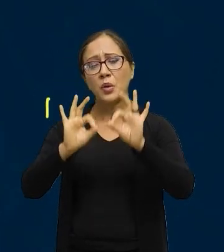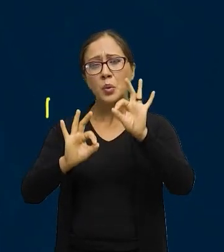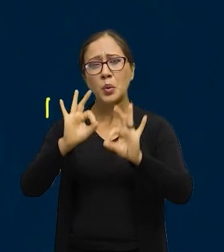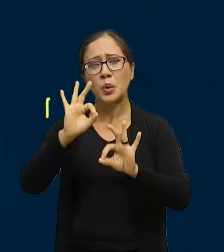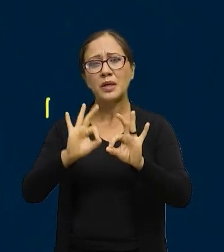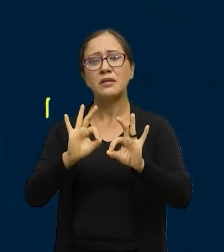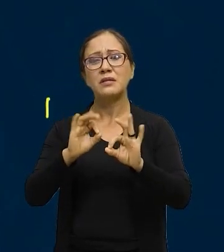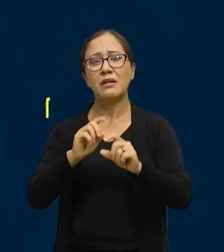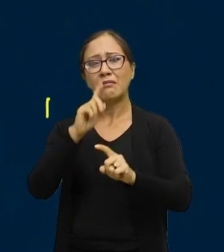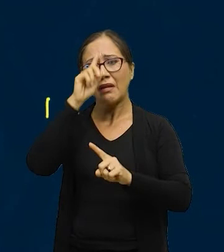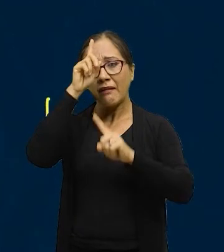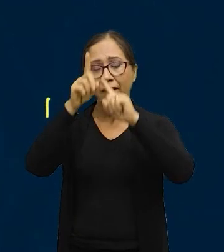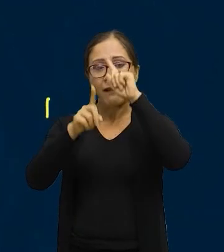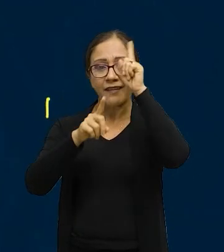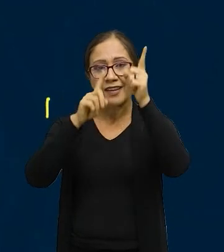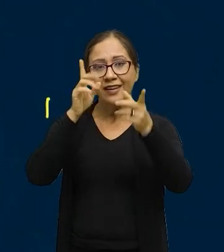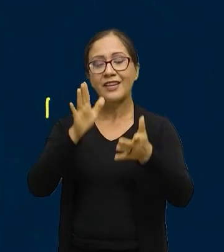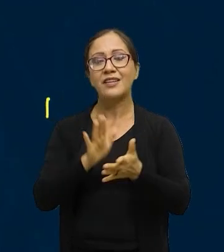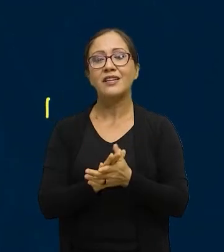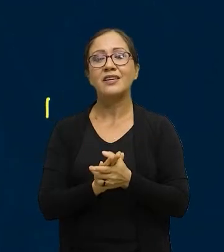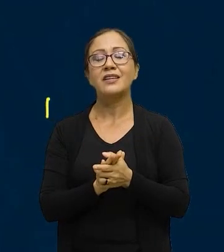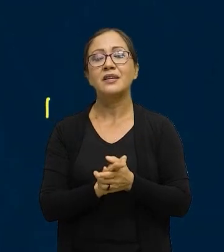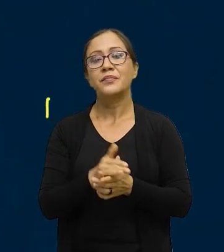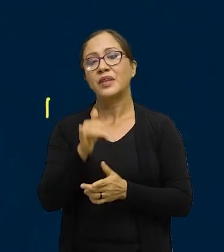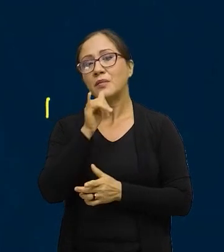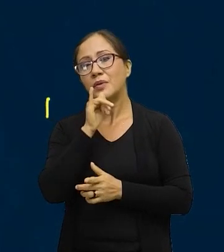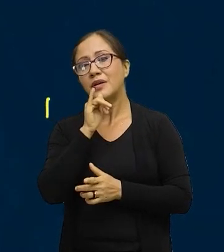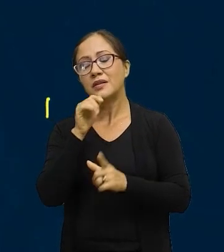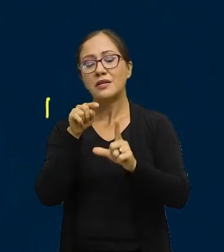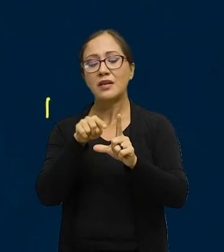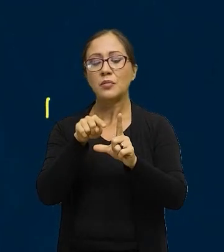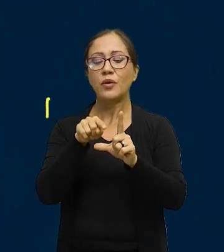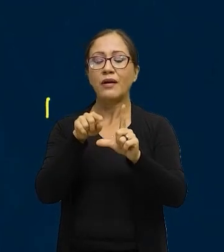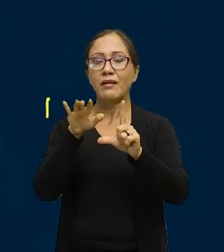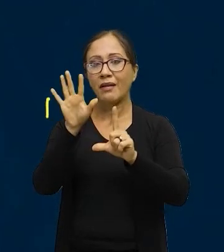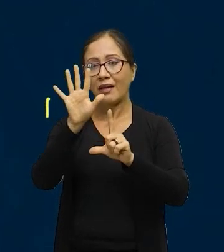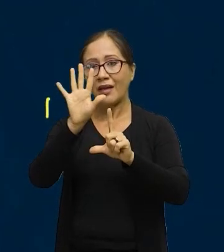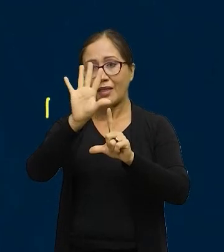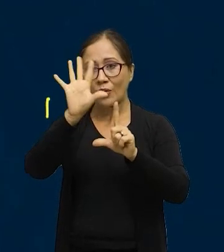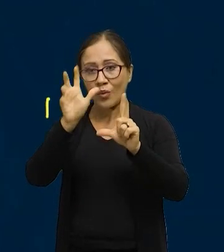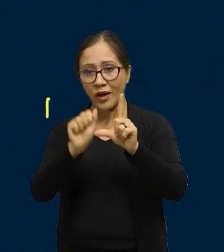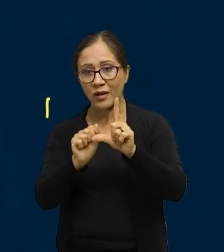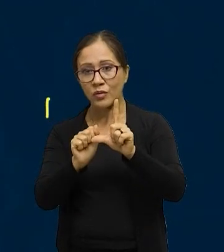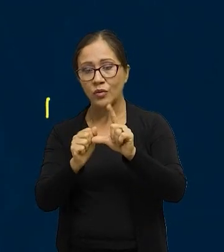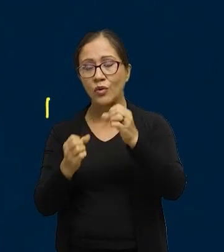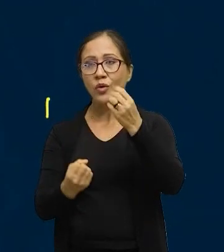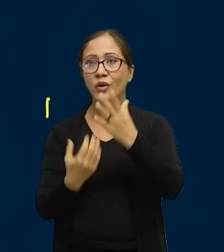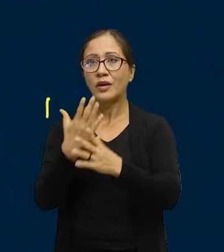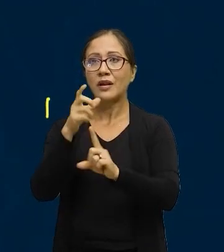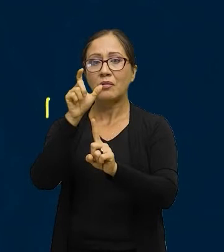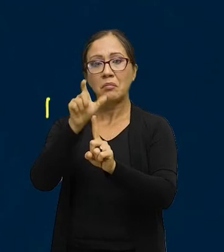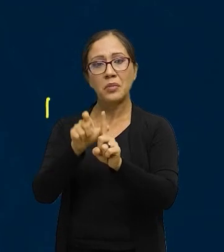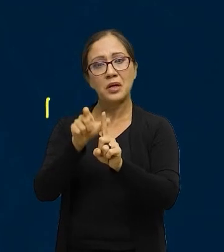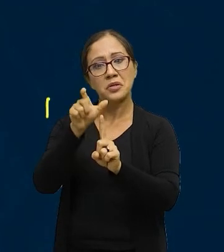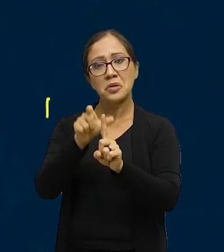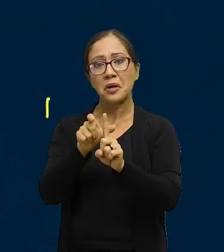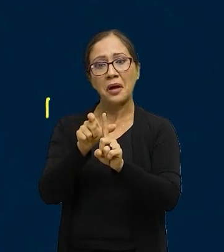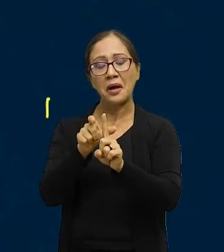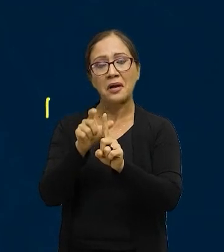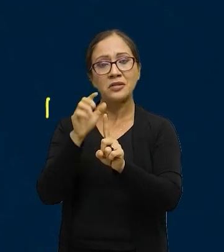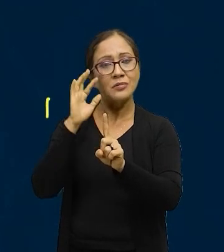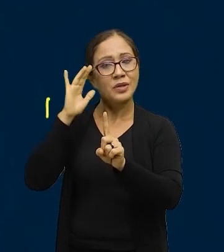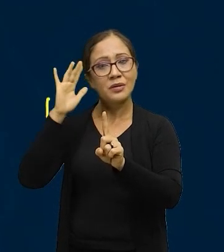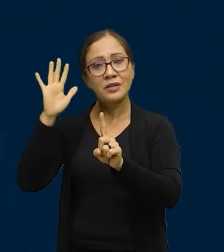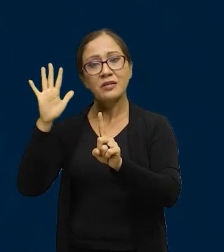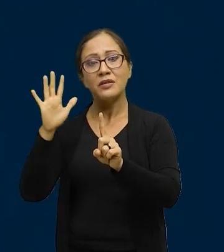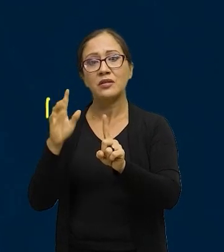criação. Ele cria, de repente, um personagem que vive no lugar do nunca. É uma criação.